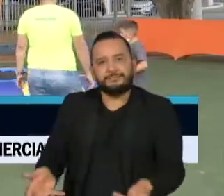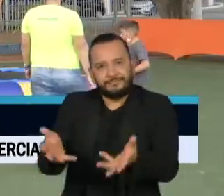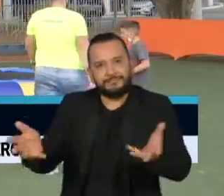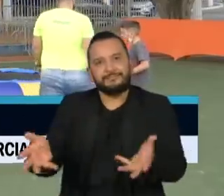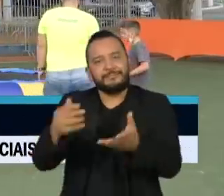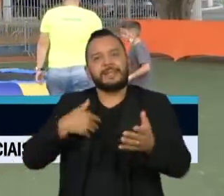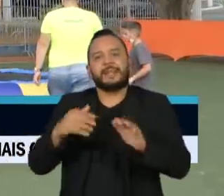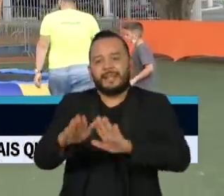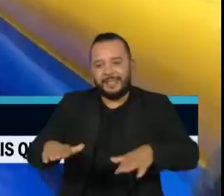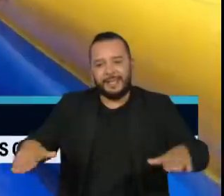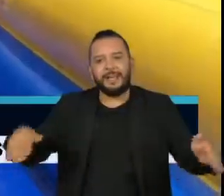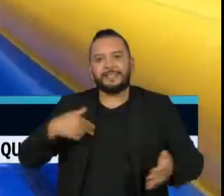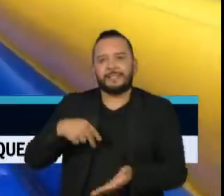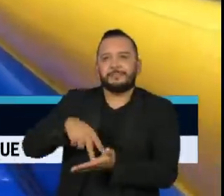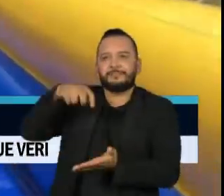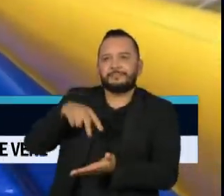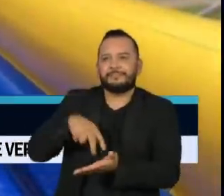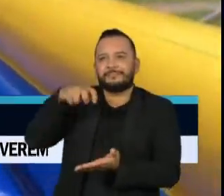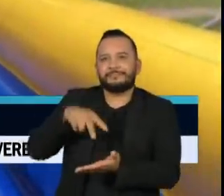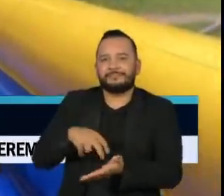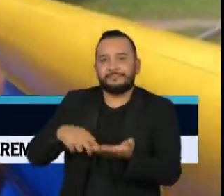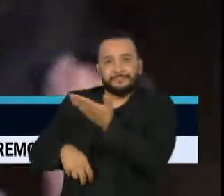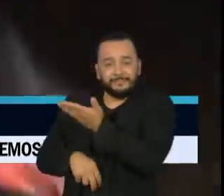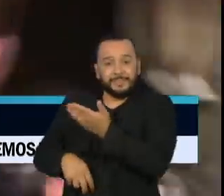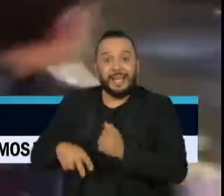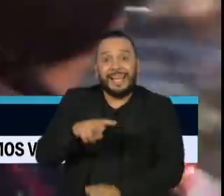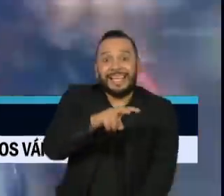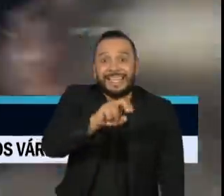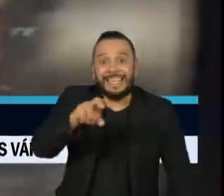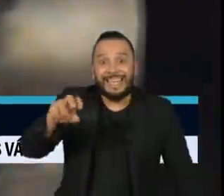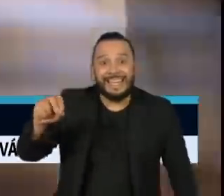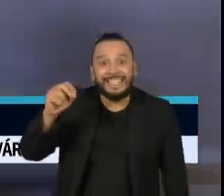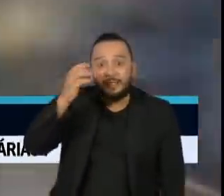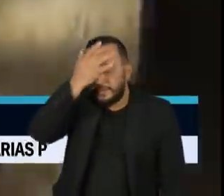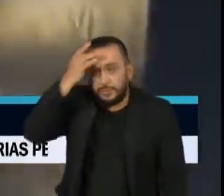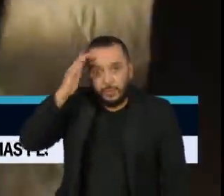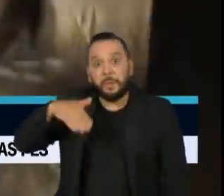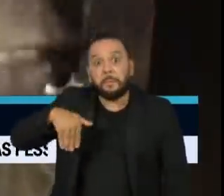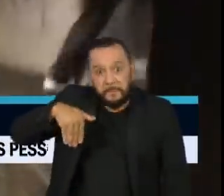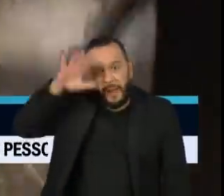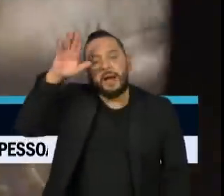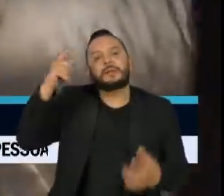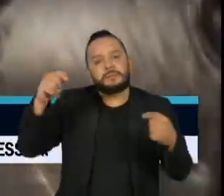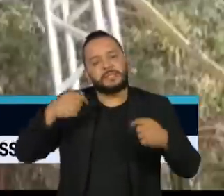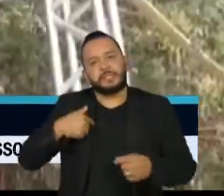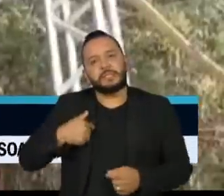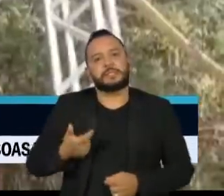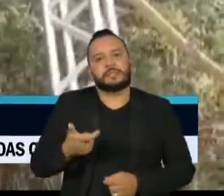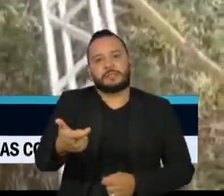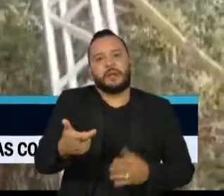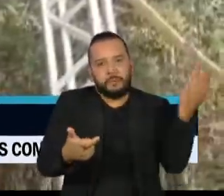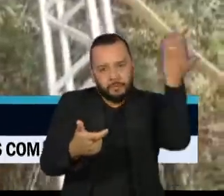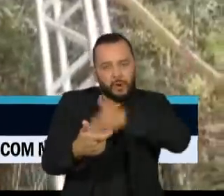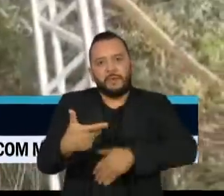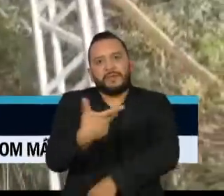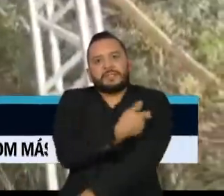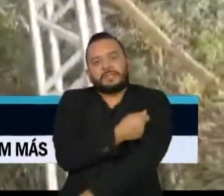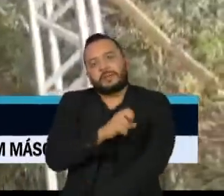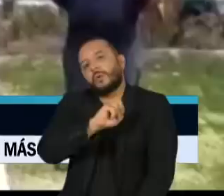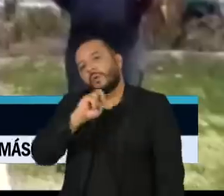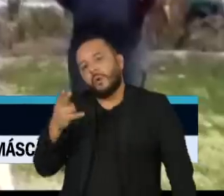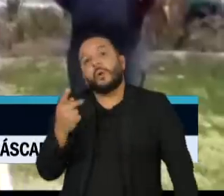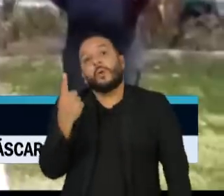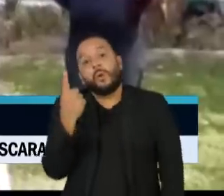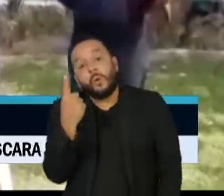eventos com público maior do que 500 pessoas, é preciso apresentar comprovante de vacinação com as 2 doses ou a dose única da vacina